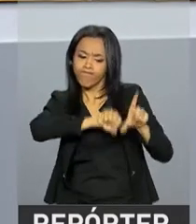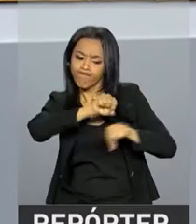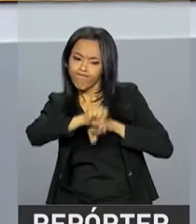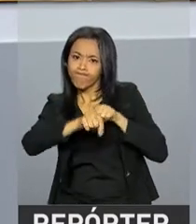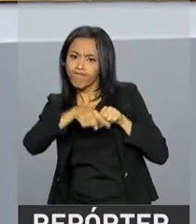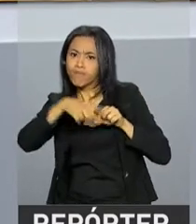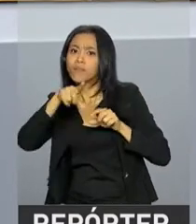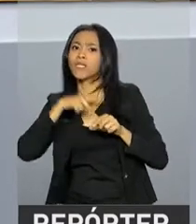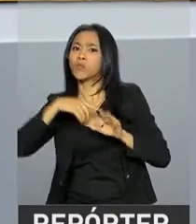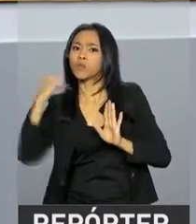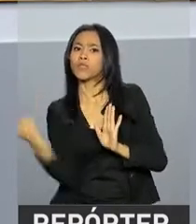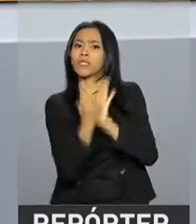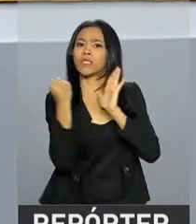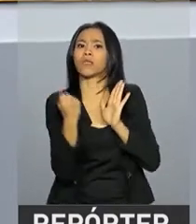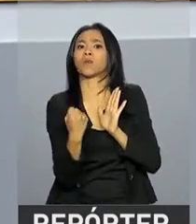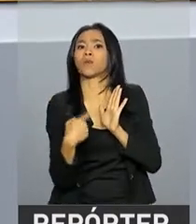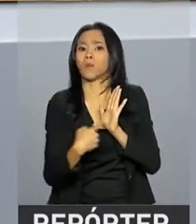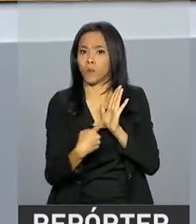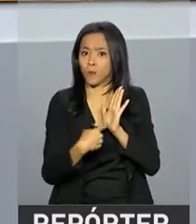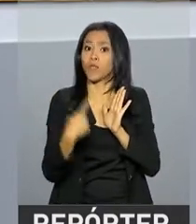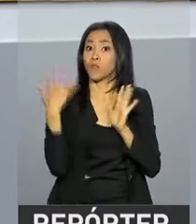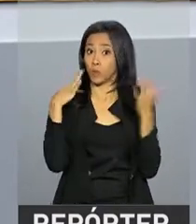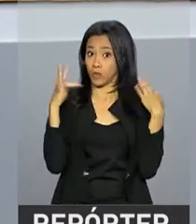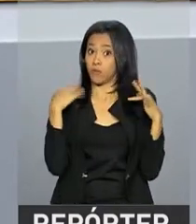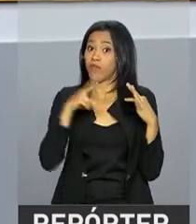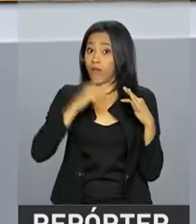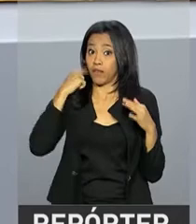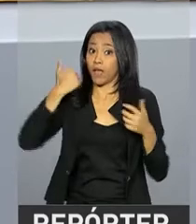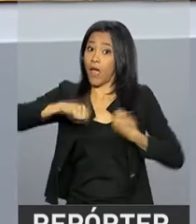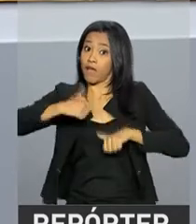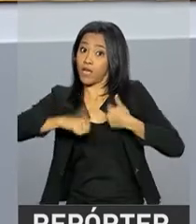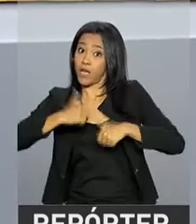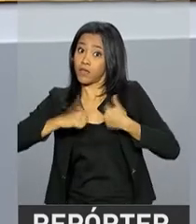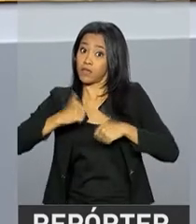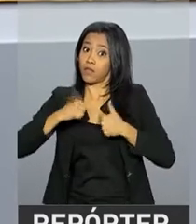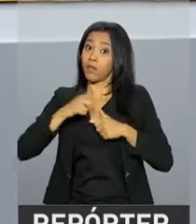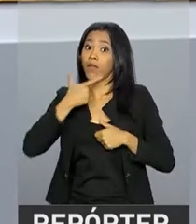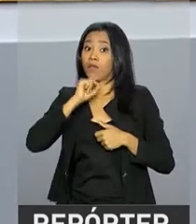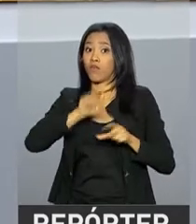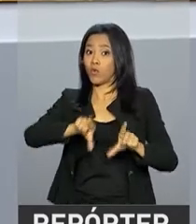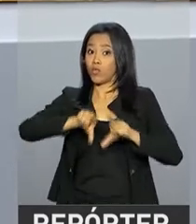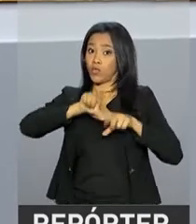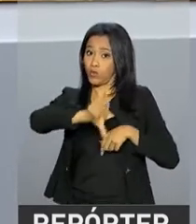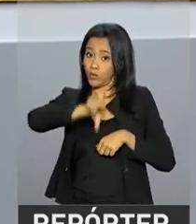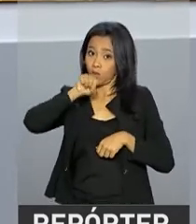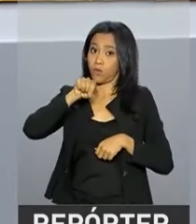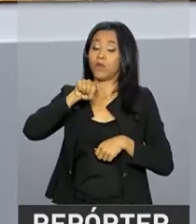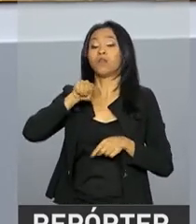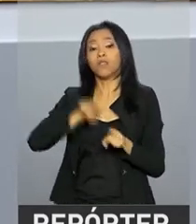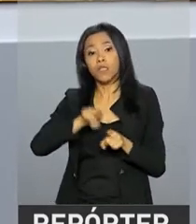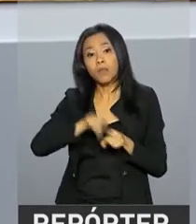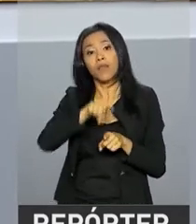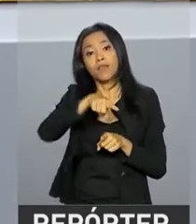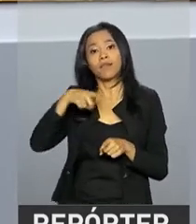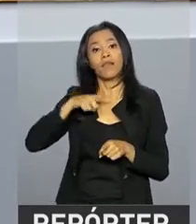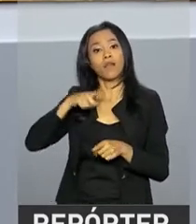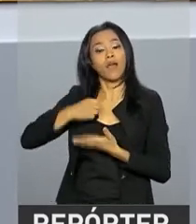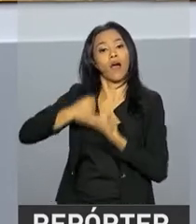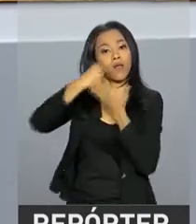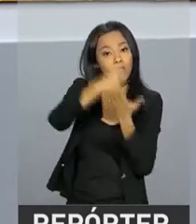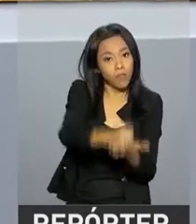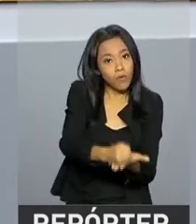o selo mais turismo e vão ter prioridade na avaliação das instituições financeiras além da possibilidade de serem apoiadas financeiramente